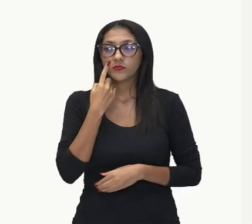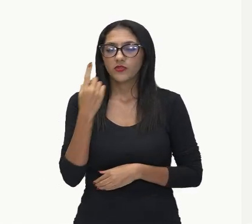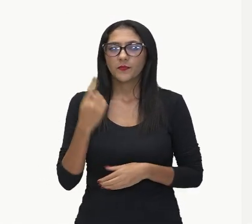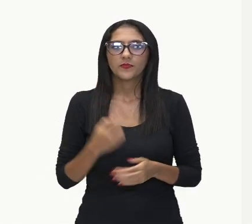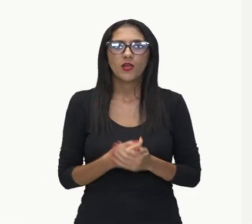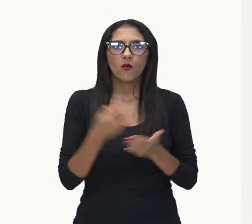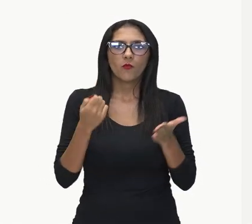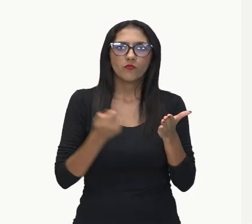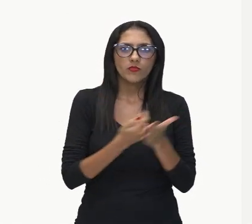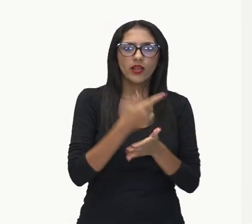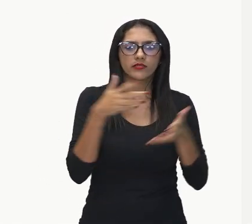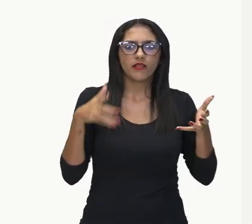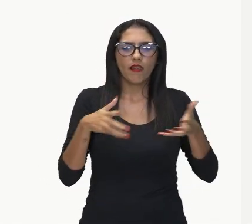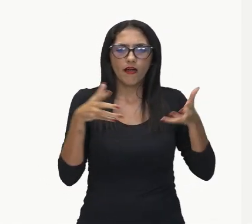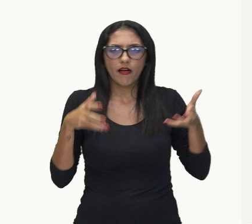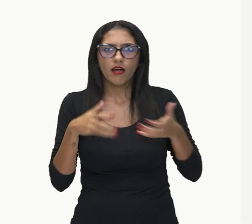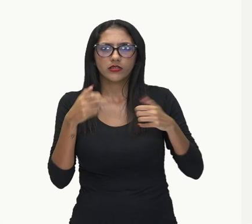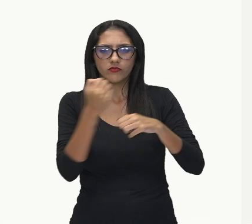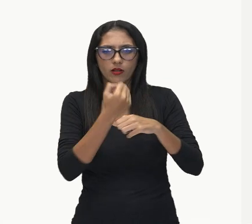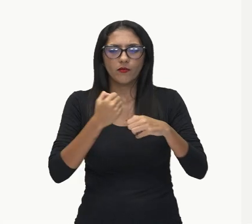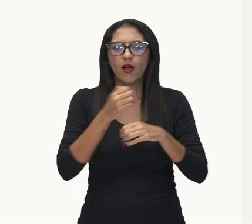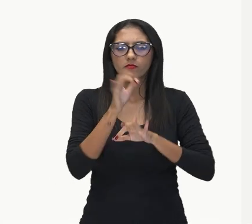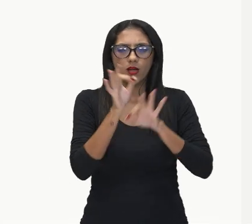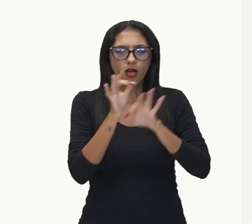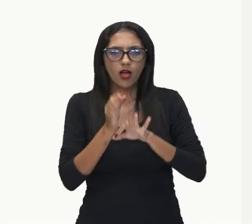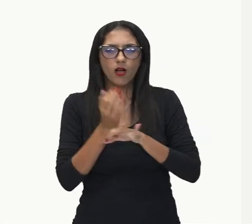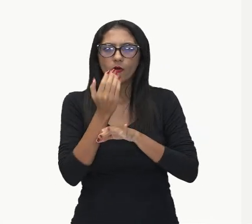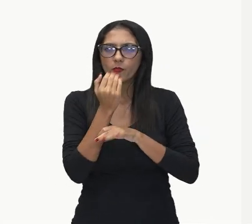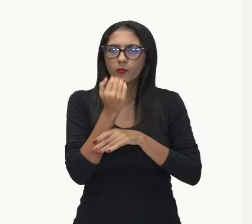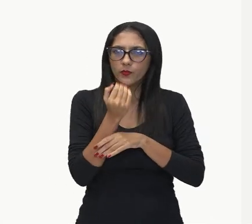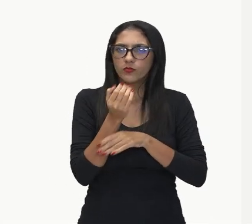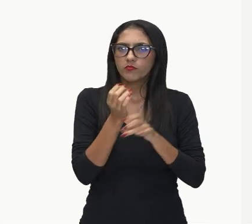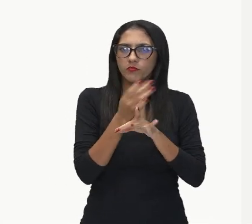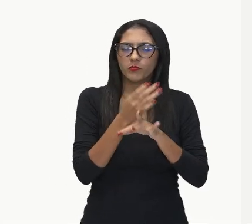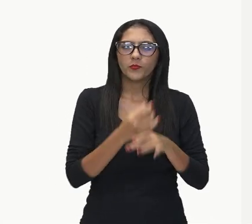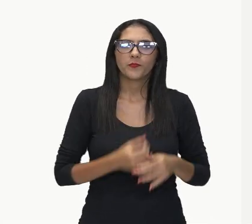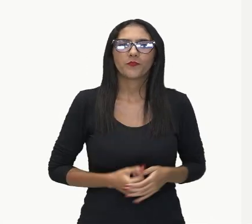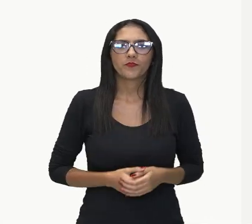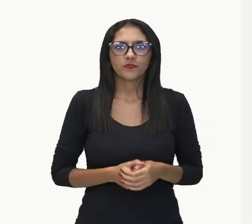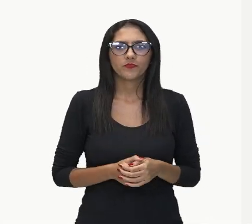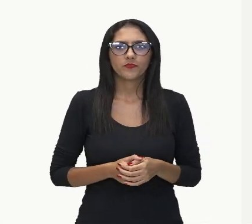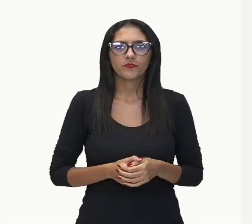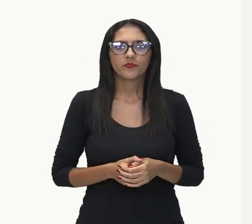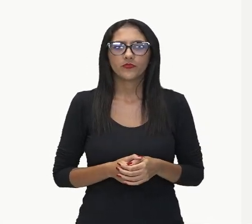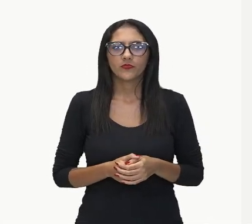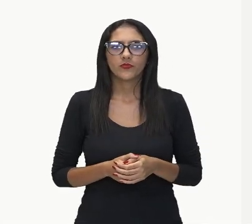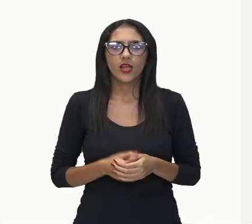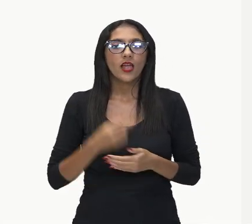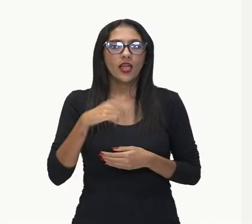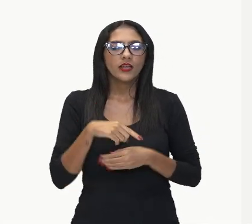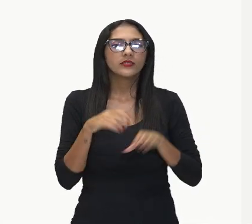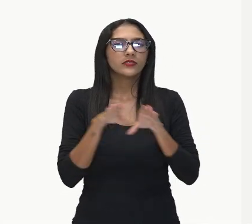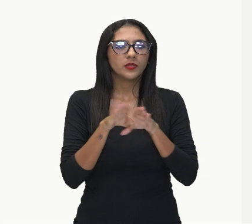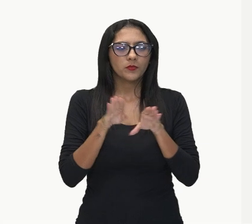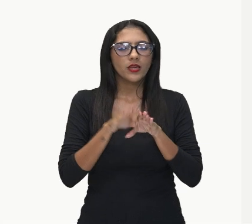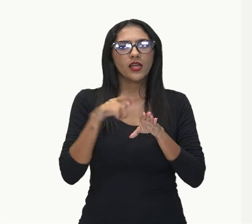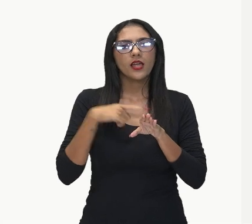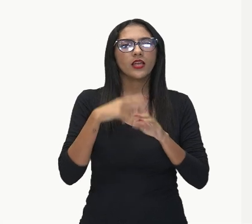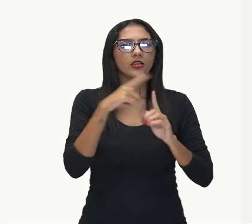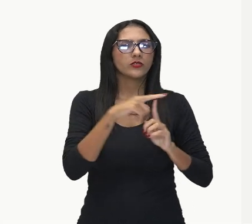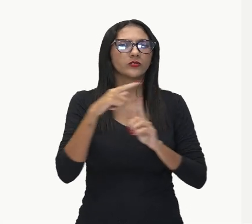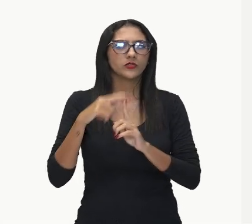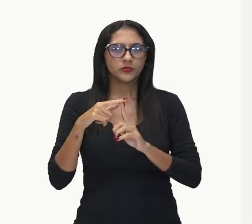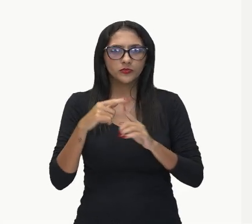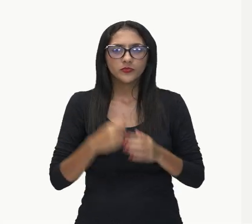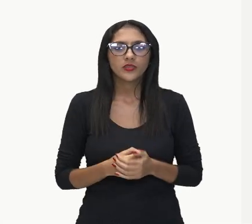verduras, cozinhei-as, fiz uma bela refeição. Período composto por coordenação, certo? 3 orações,